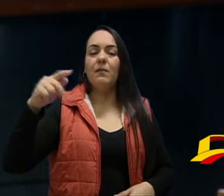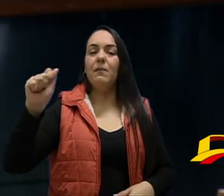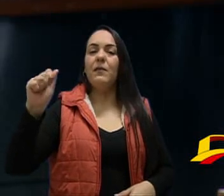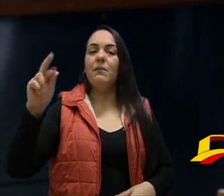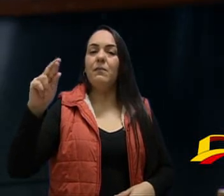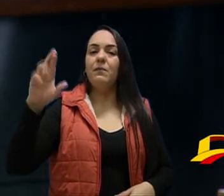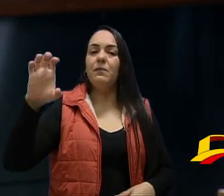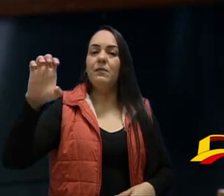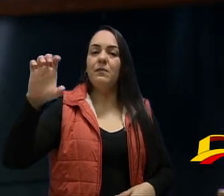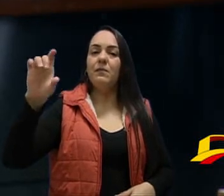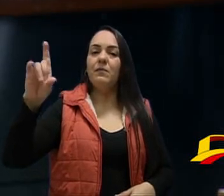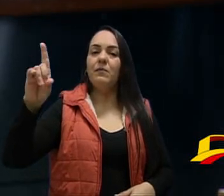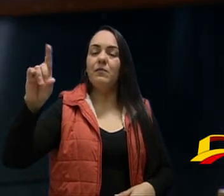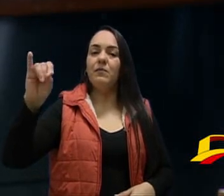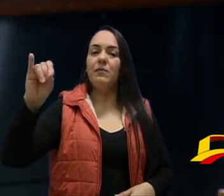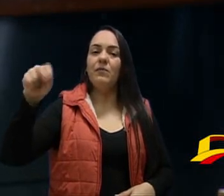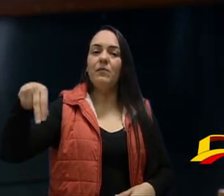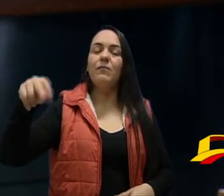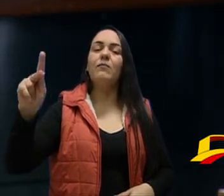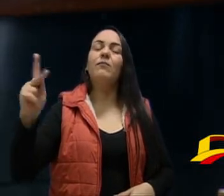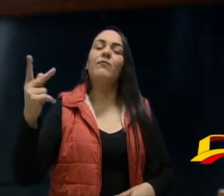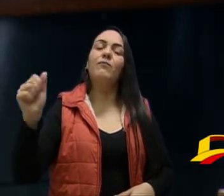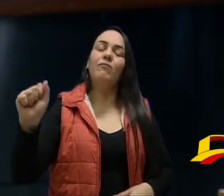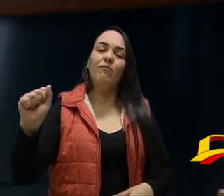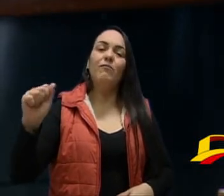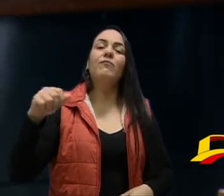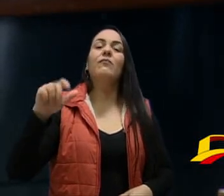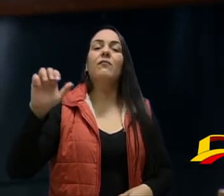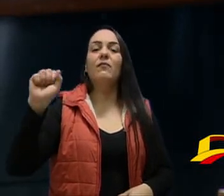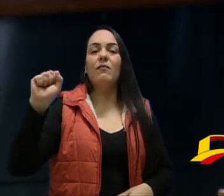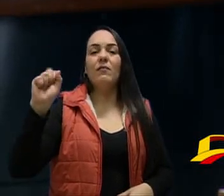vila haro e laranjeiras